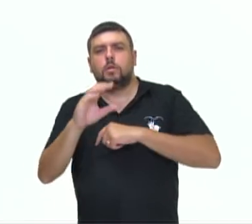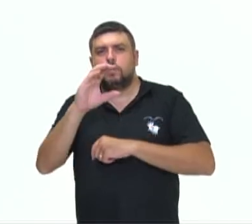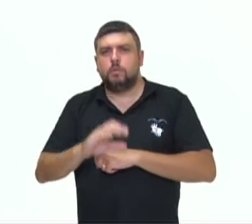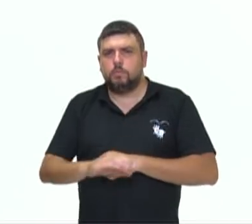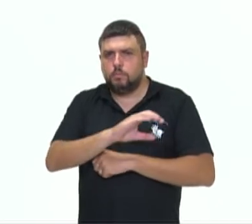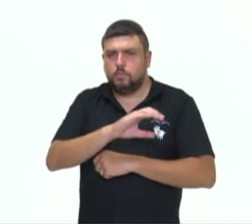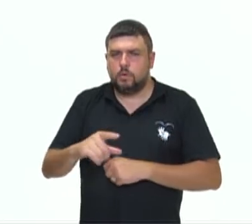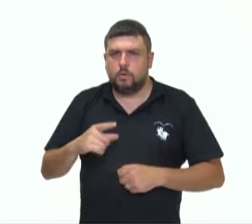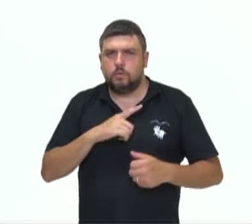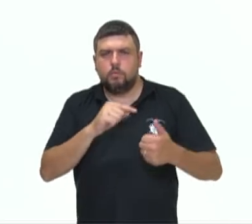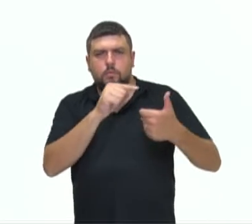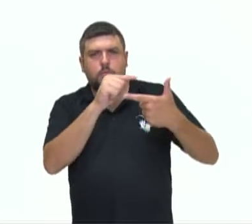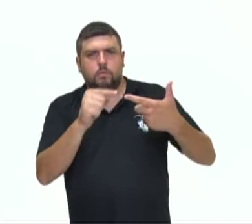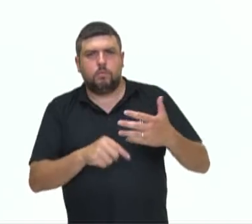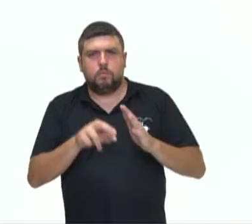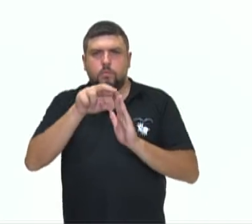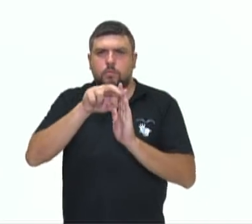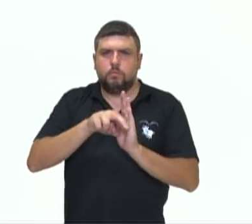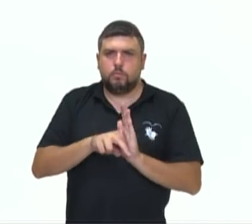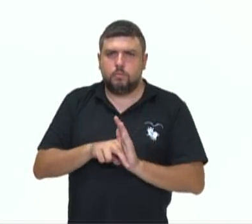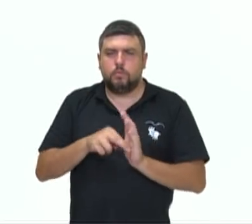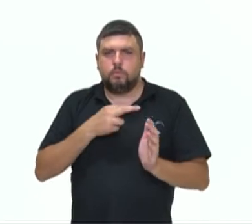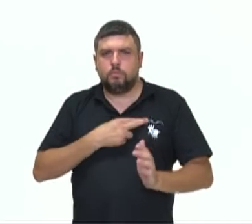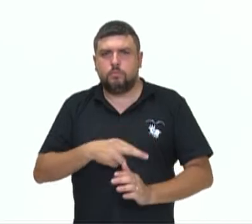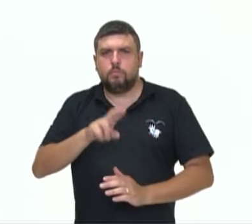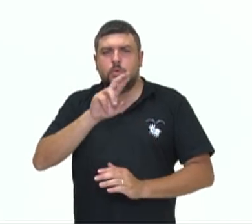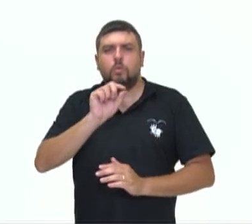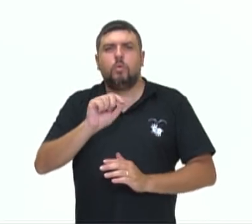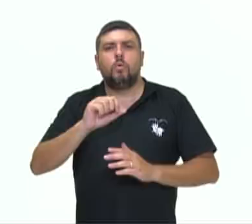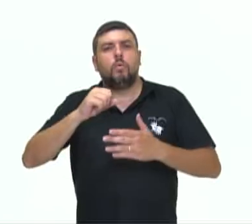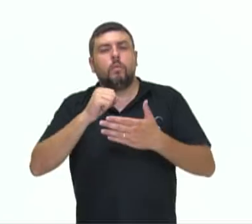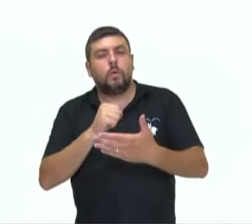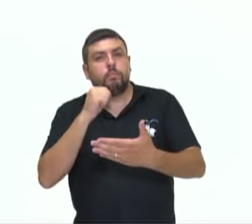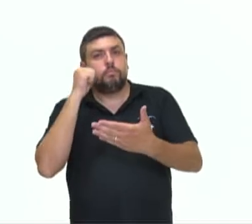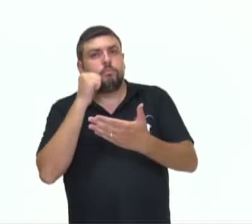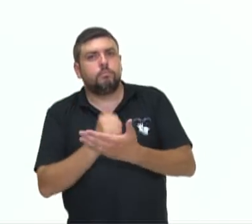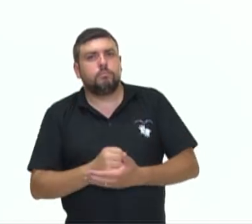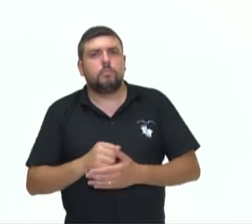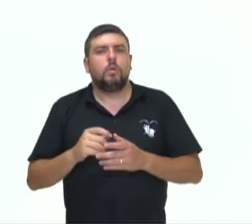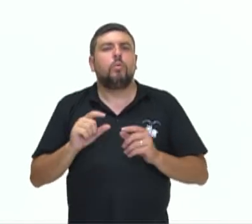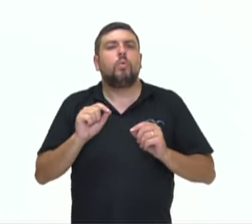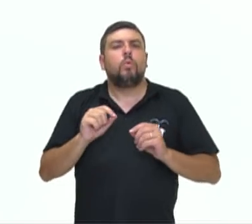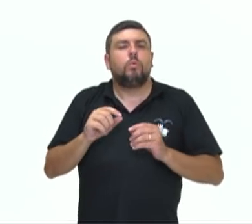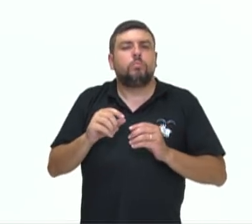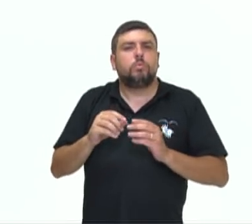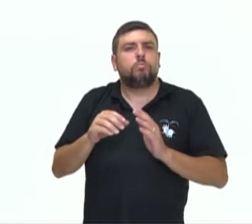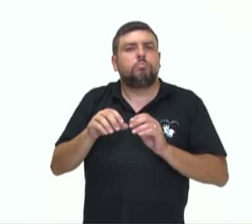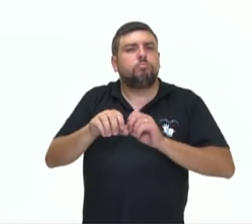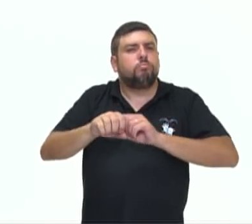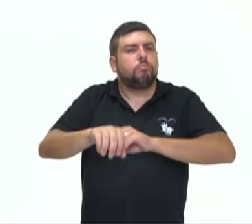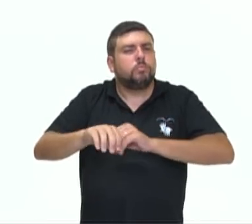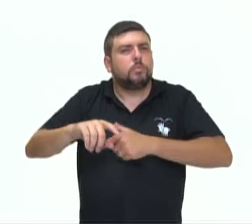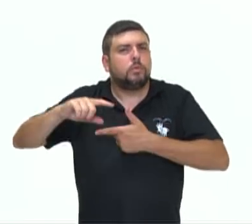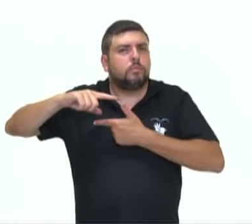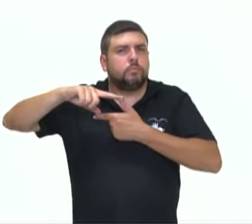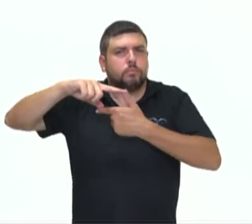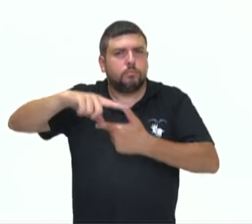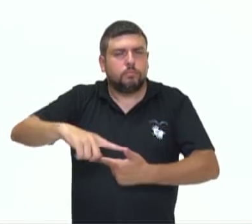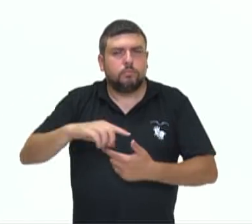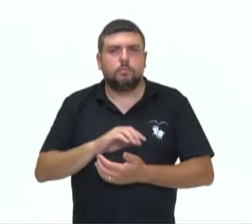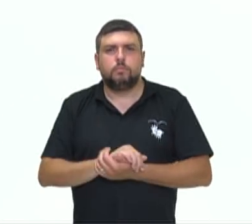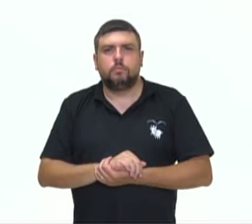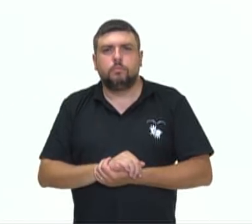alguns rituais religiosos que marcam a sua doutrina e a sua tradição. O conjunto desses rituais da